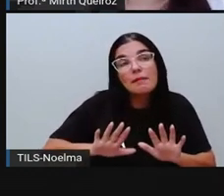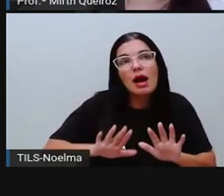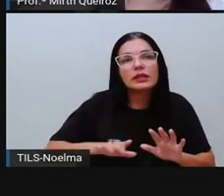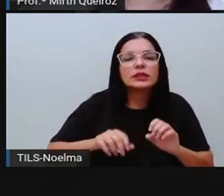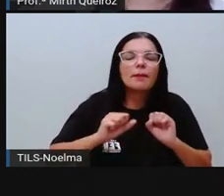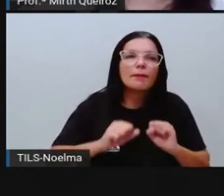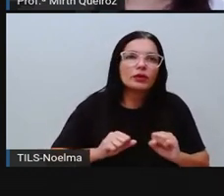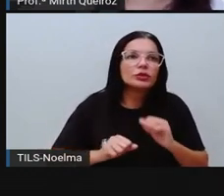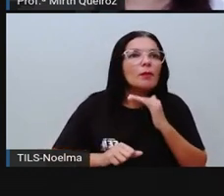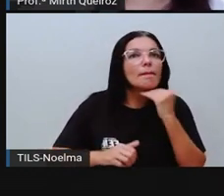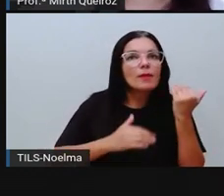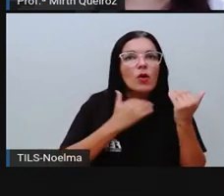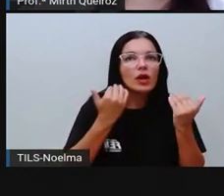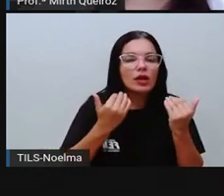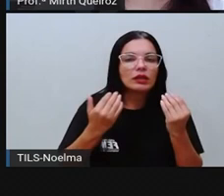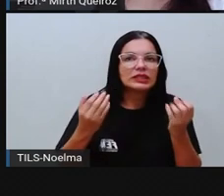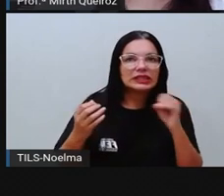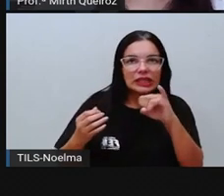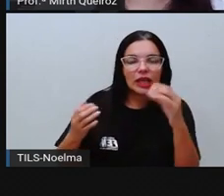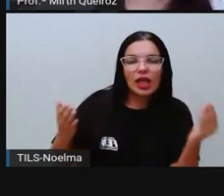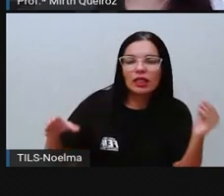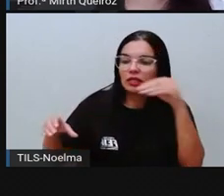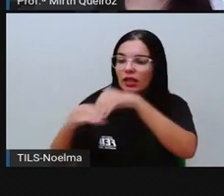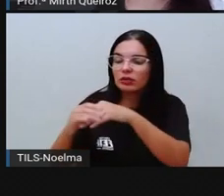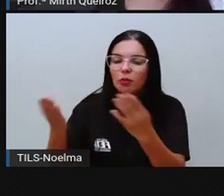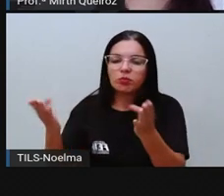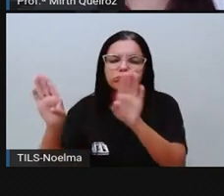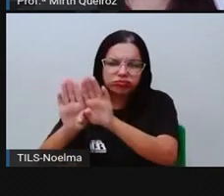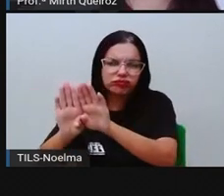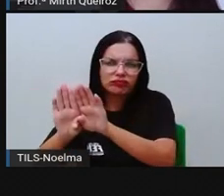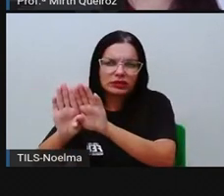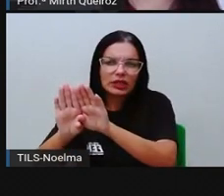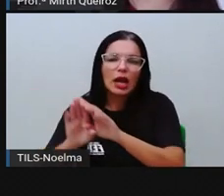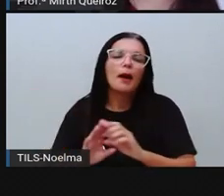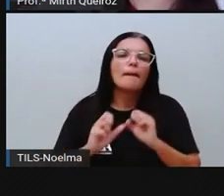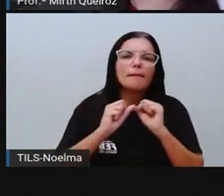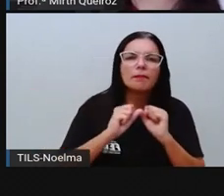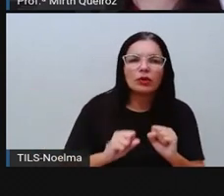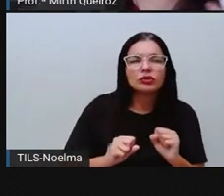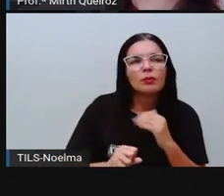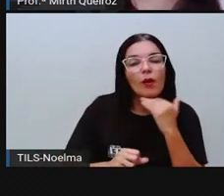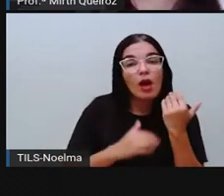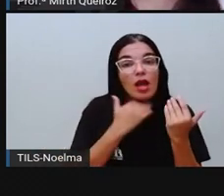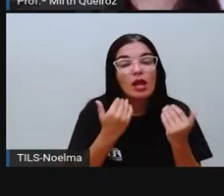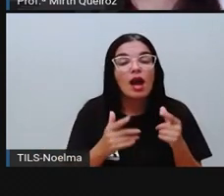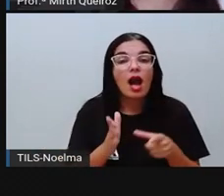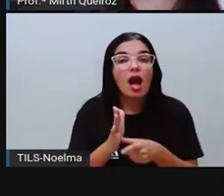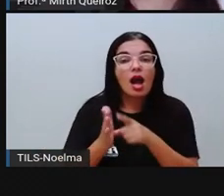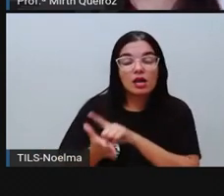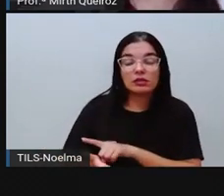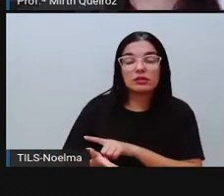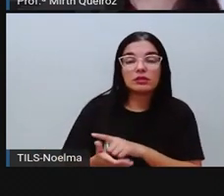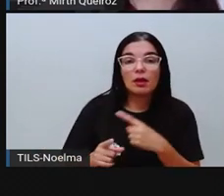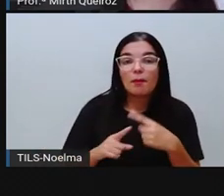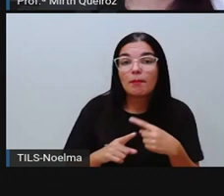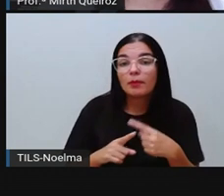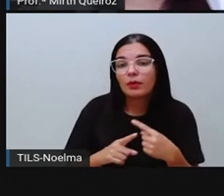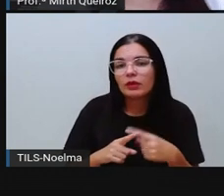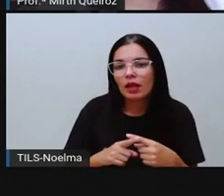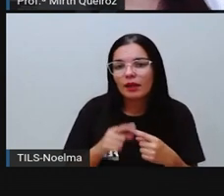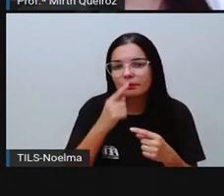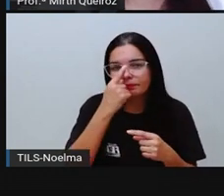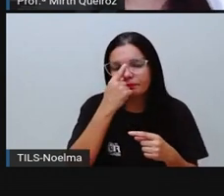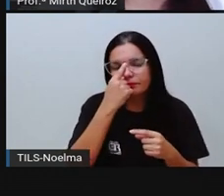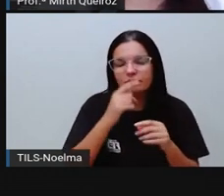podem morrer dentro do cativeiro, mesmo ali haver a possibilidade de aumentar aí 5 anos